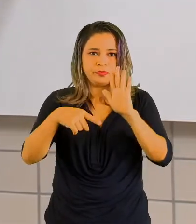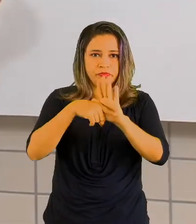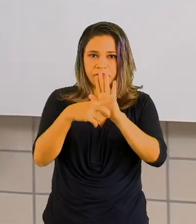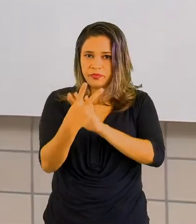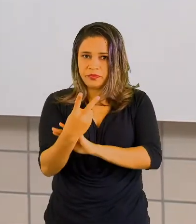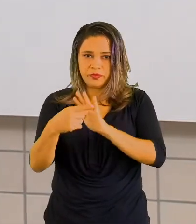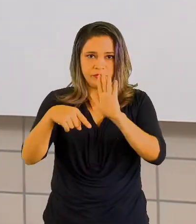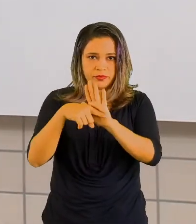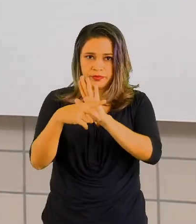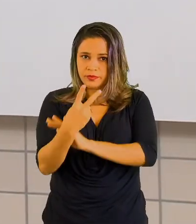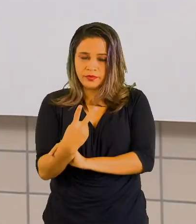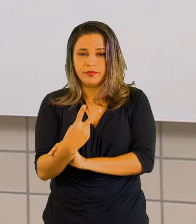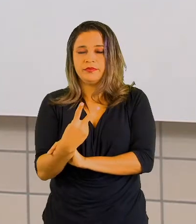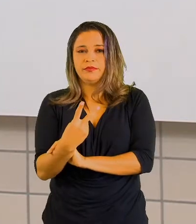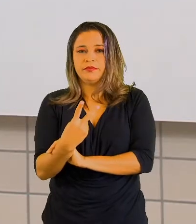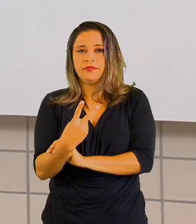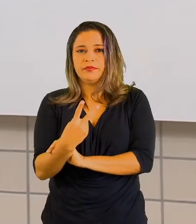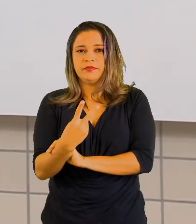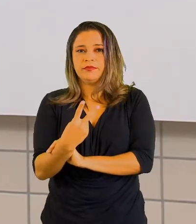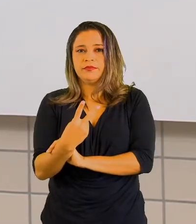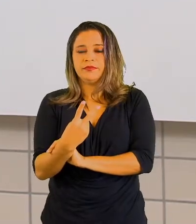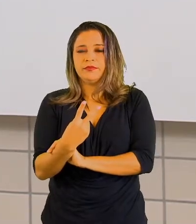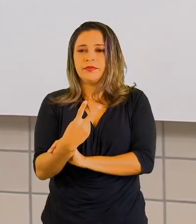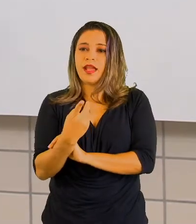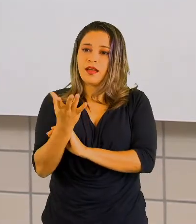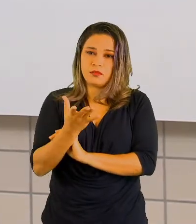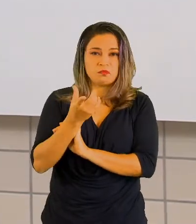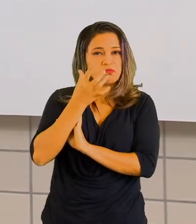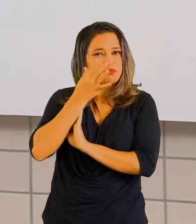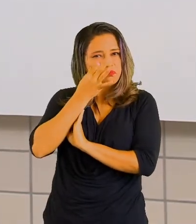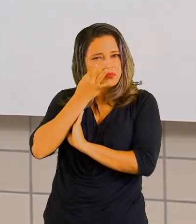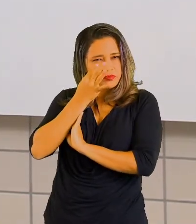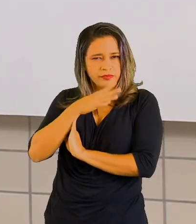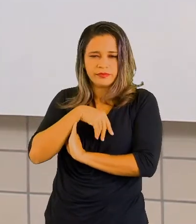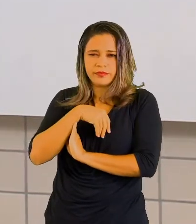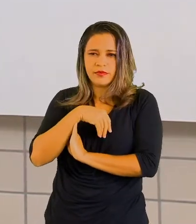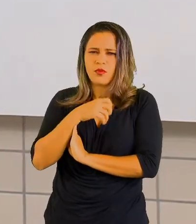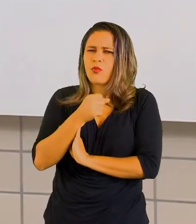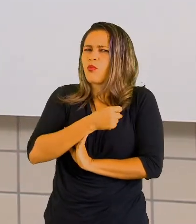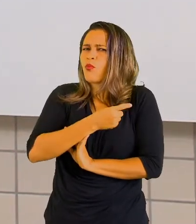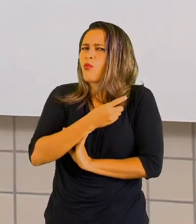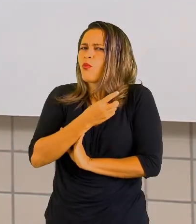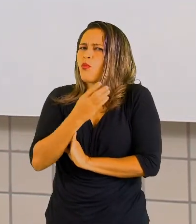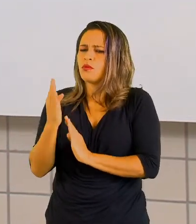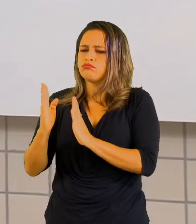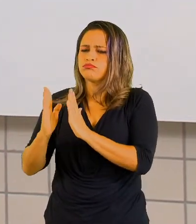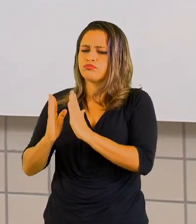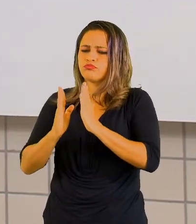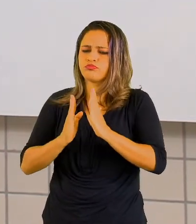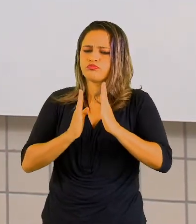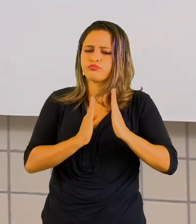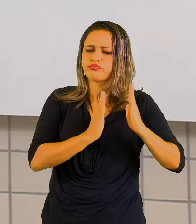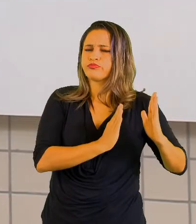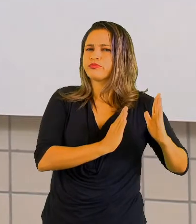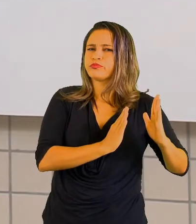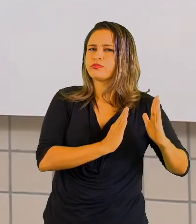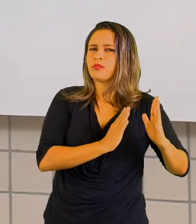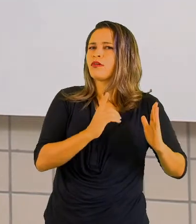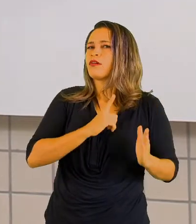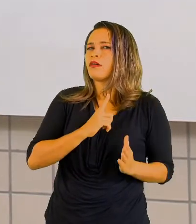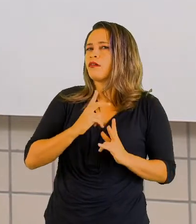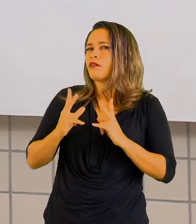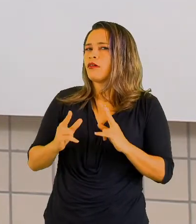menos 2. Agora, observe o seguinte. Quantas parcelas iguais a menos 2 eu tenho aqui? Eu tenho